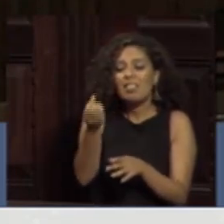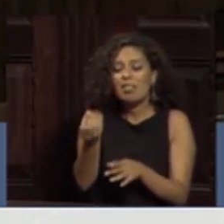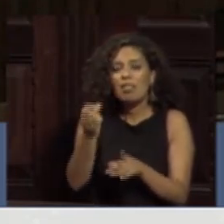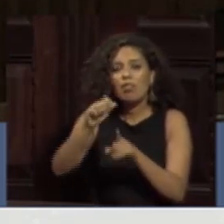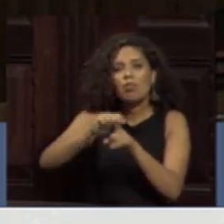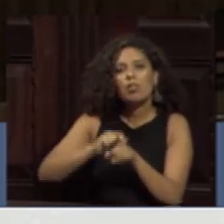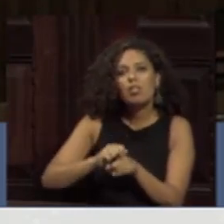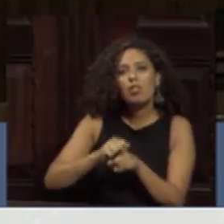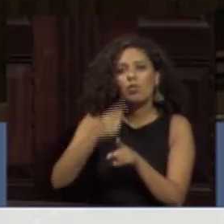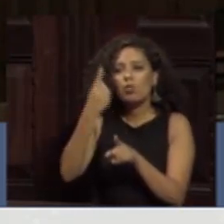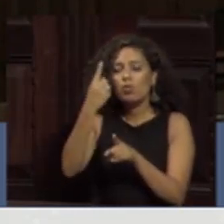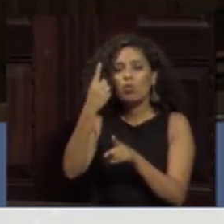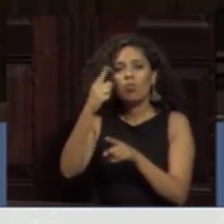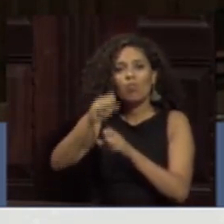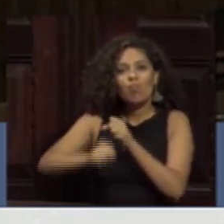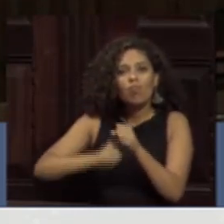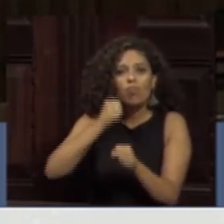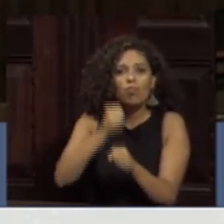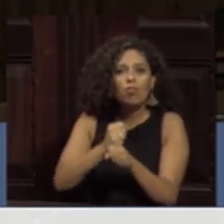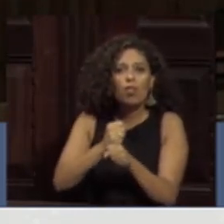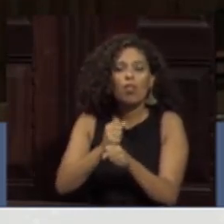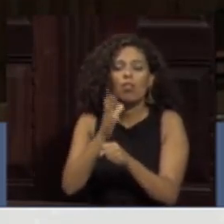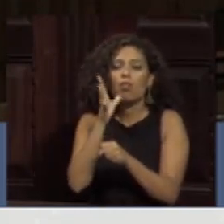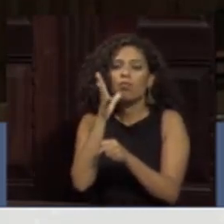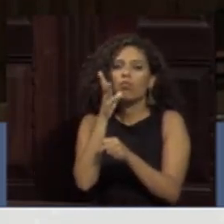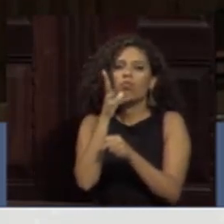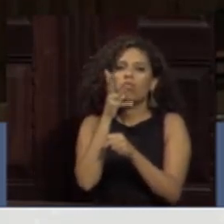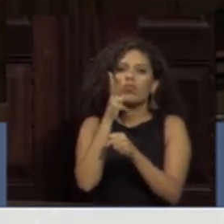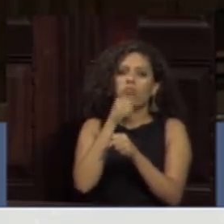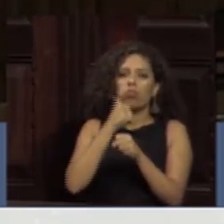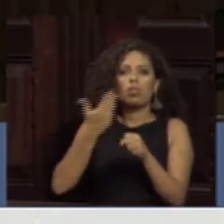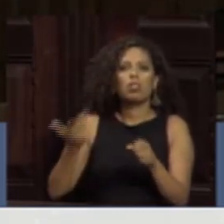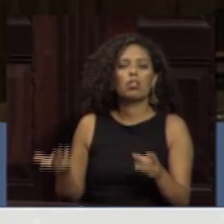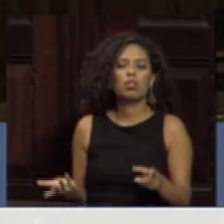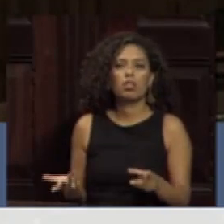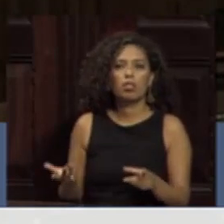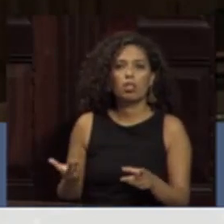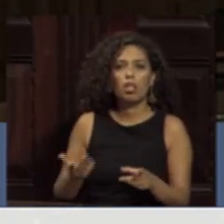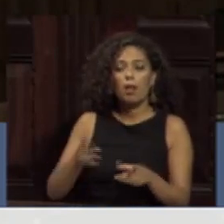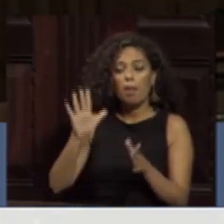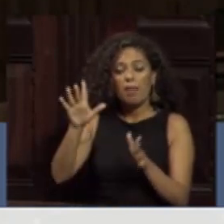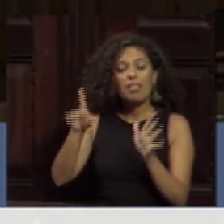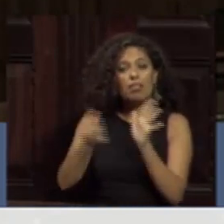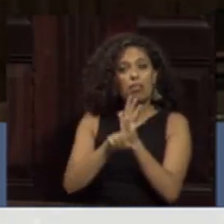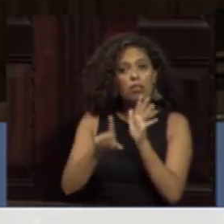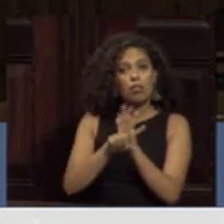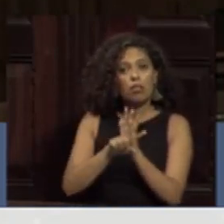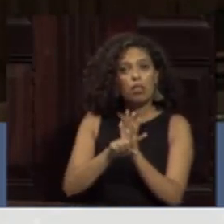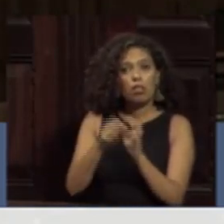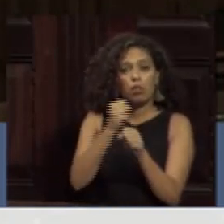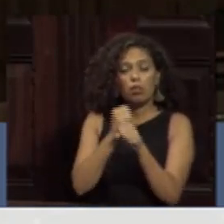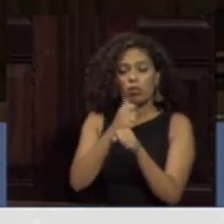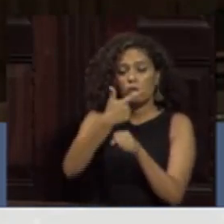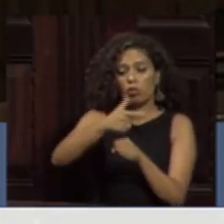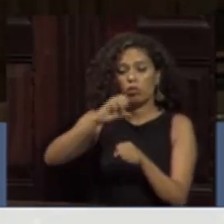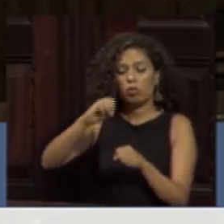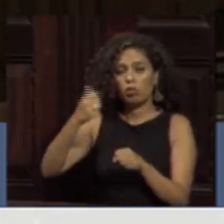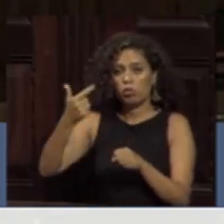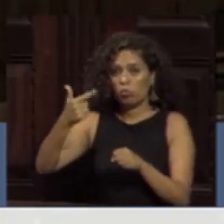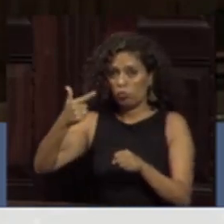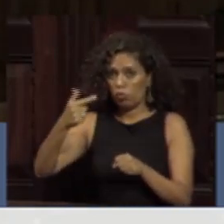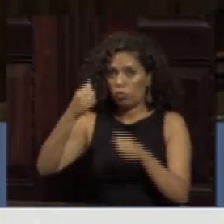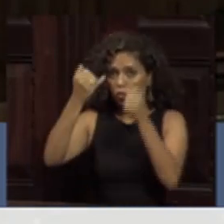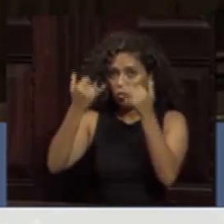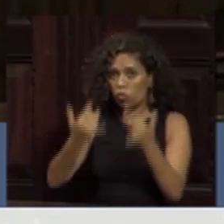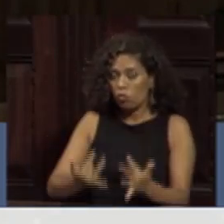uma lei federal, a lei 12.732 de 2012, que diz que os pacientes